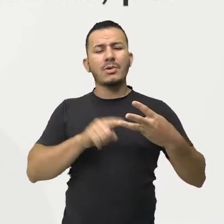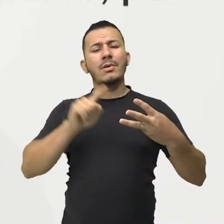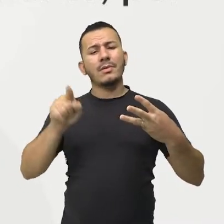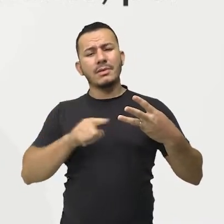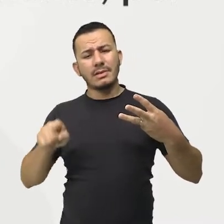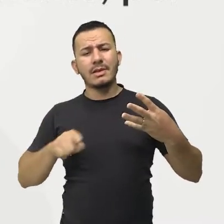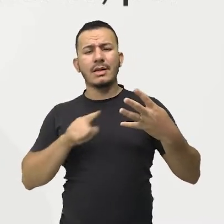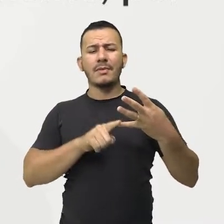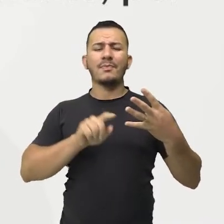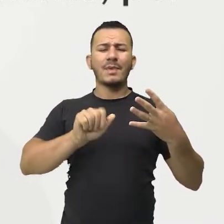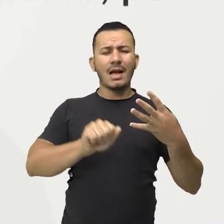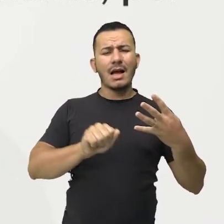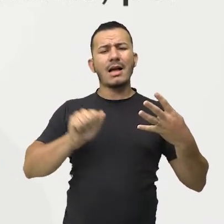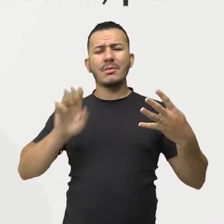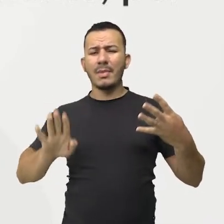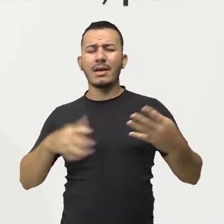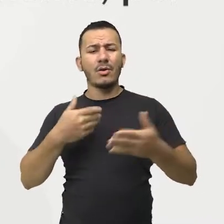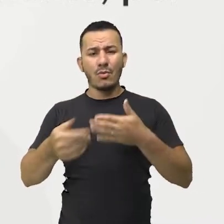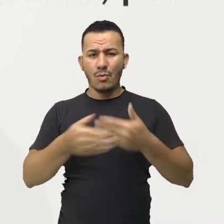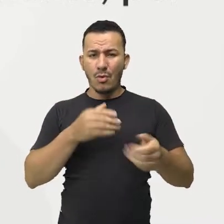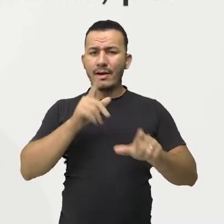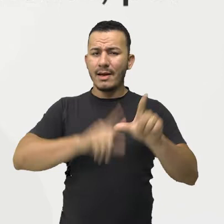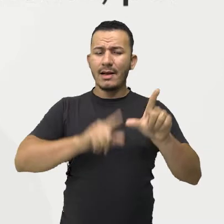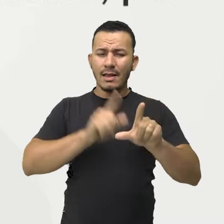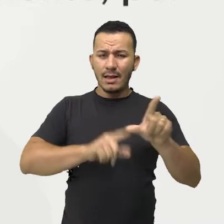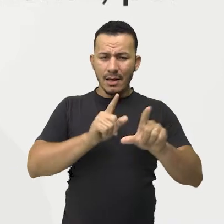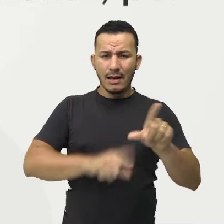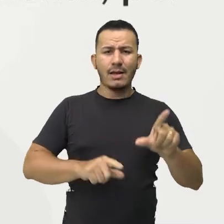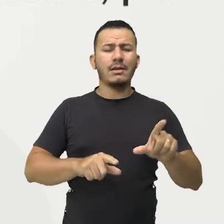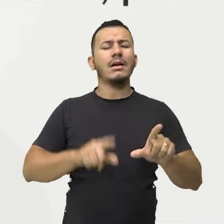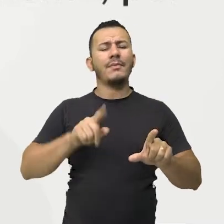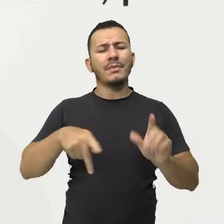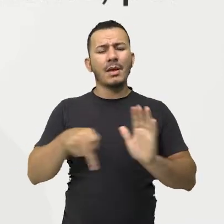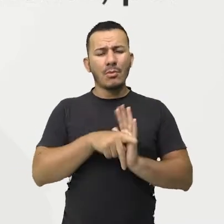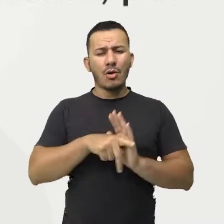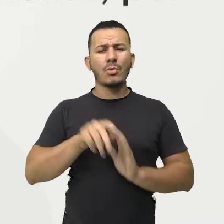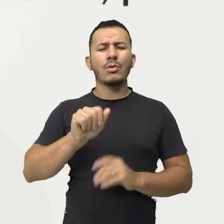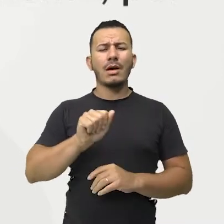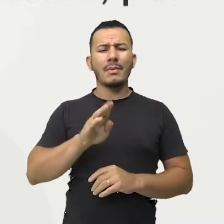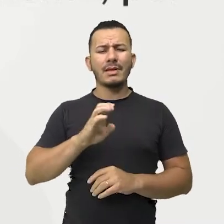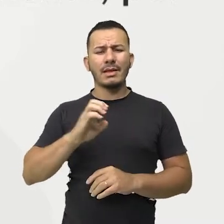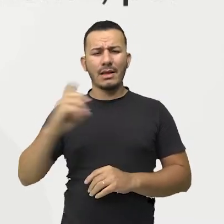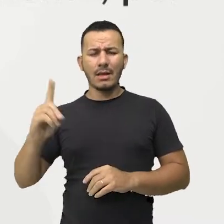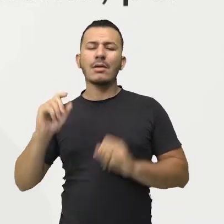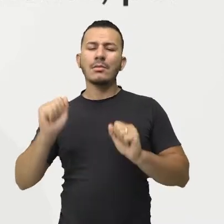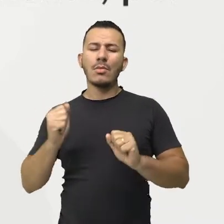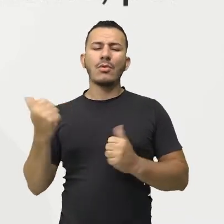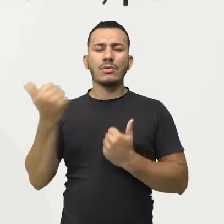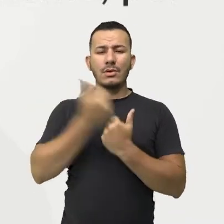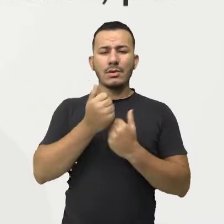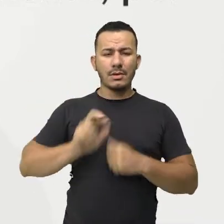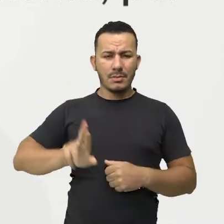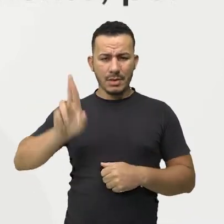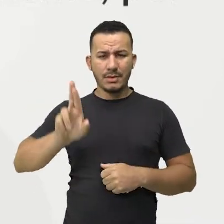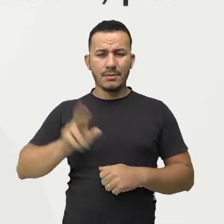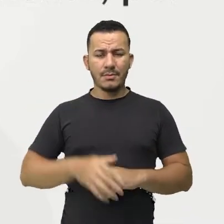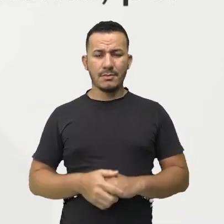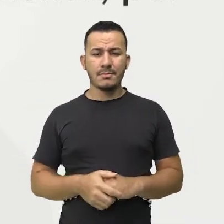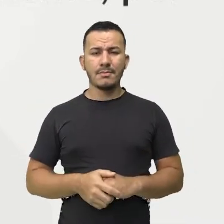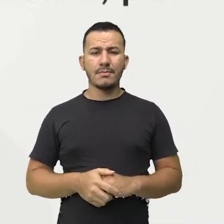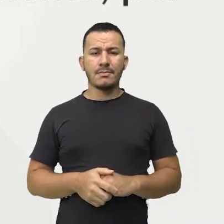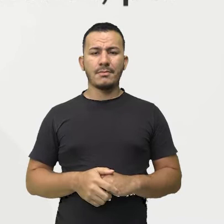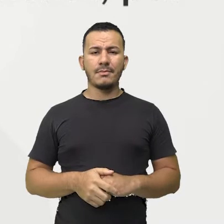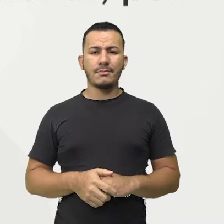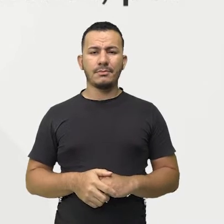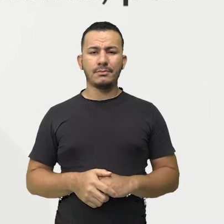b, qualquer letra do alfabeto nós podemos utilizar para representar as incógnitas.